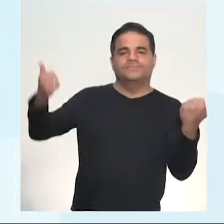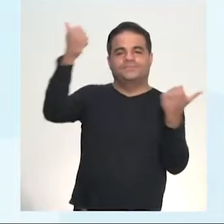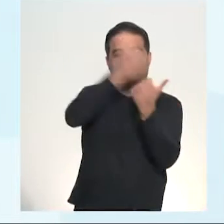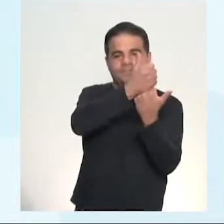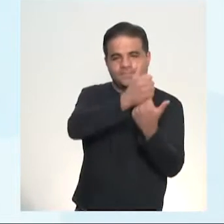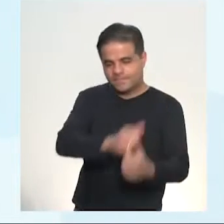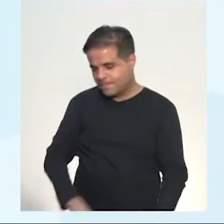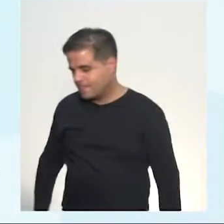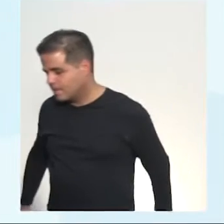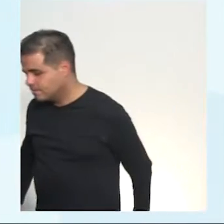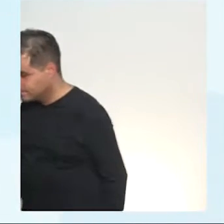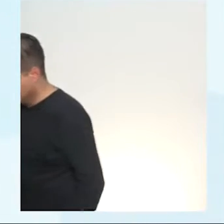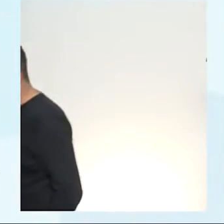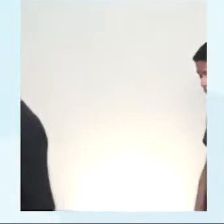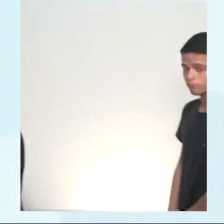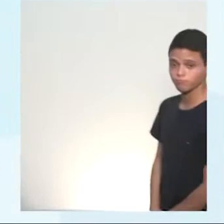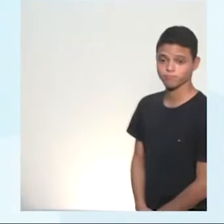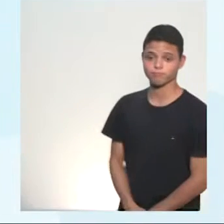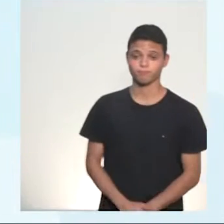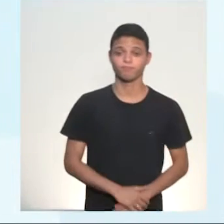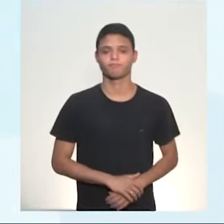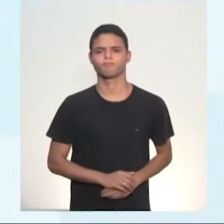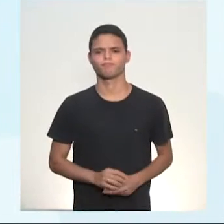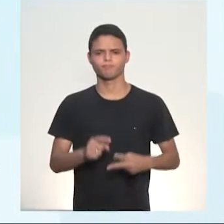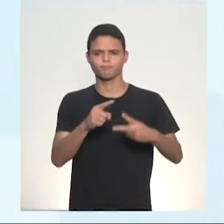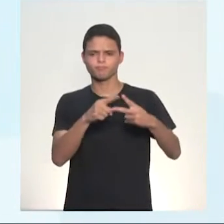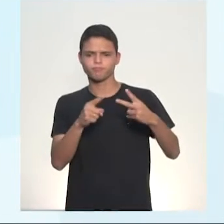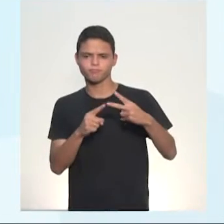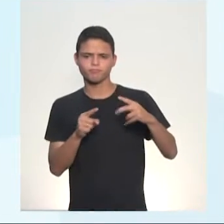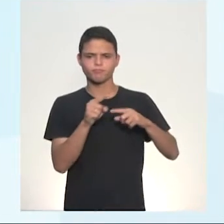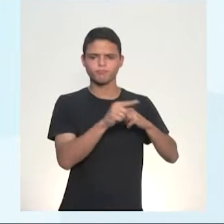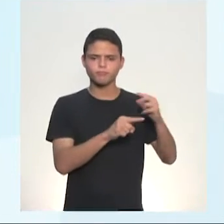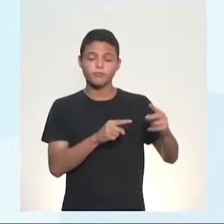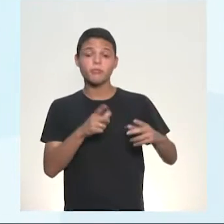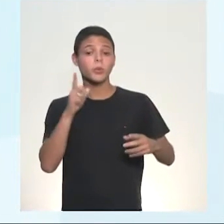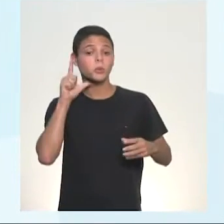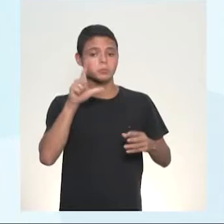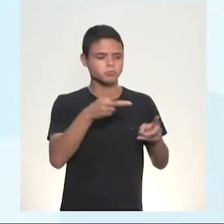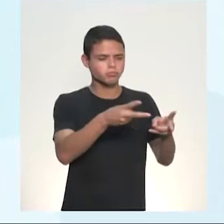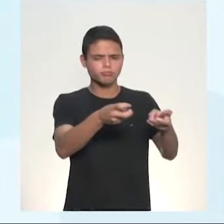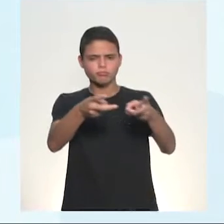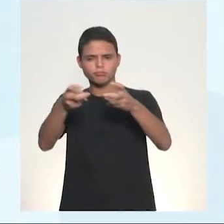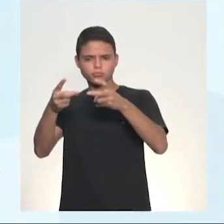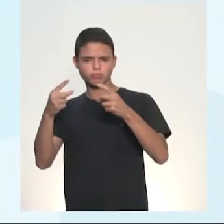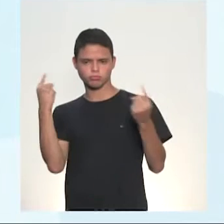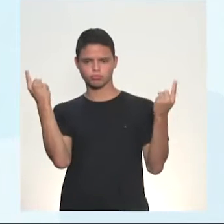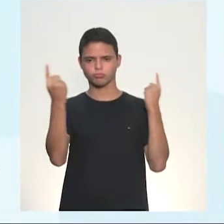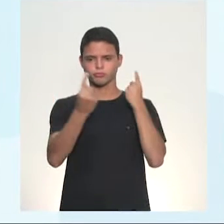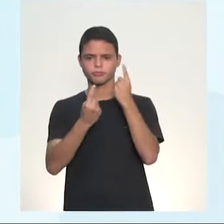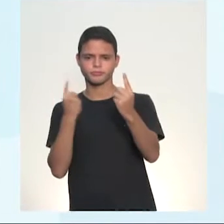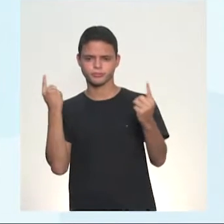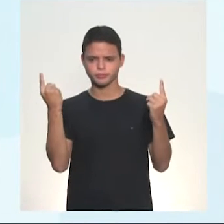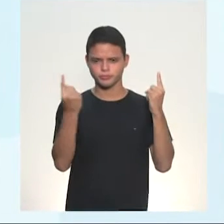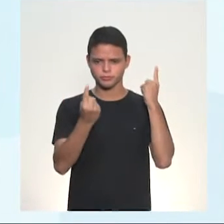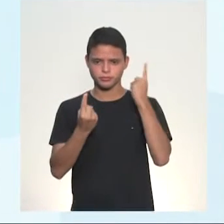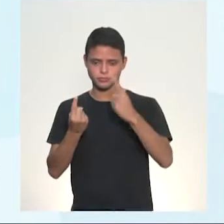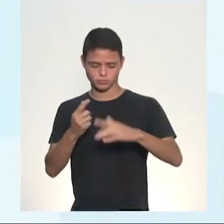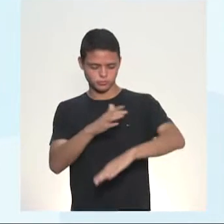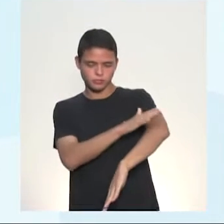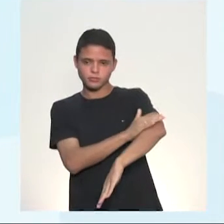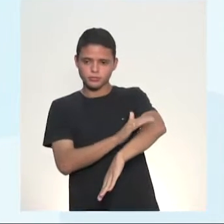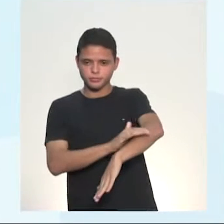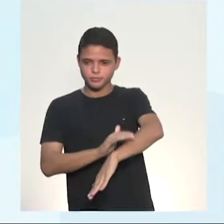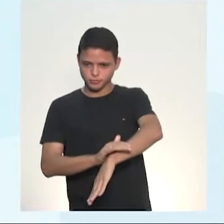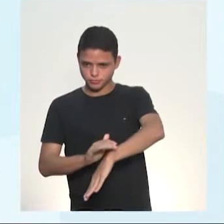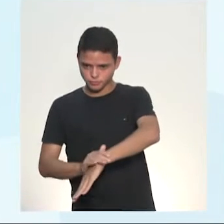são considerados bioindicadores, conseguem prever alterações ambientais. A pele permeável e o ciclo